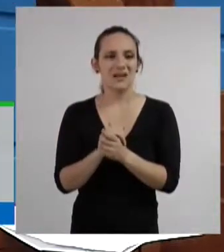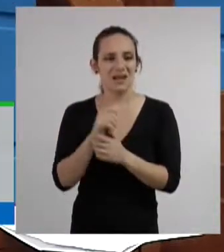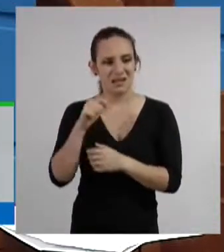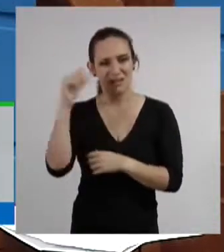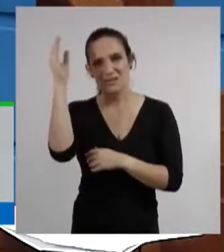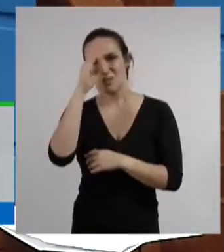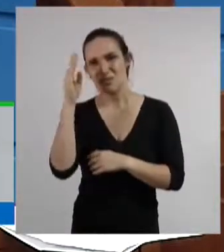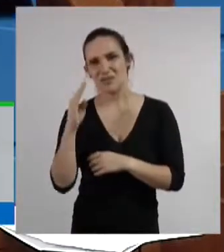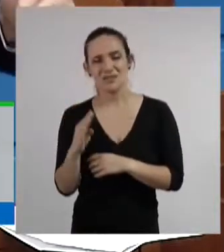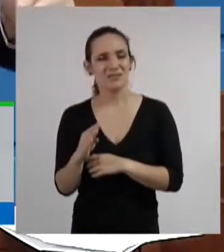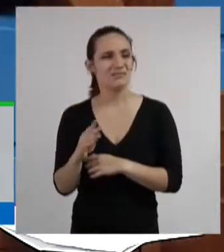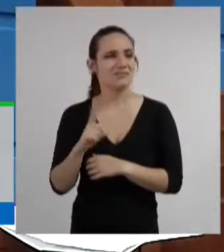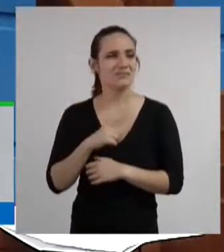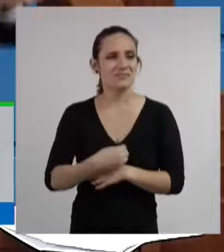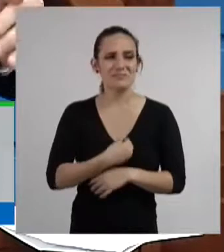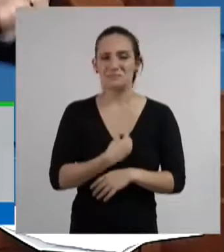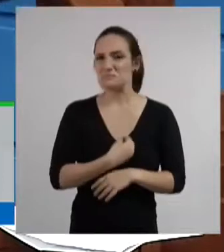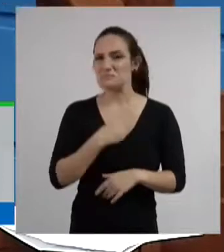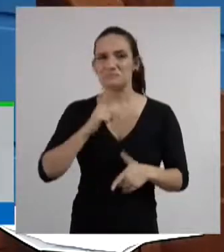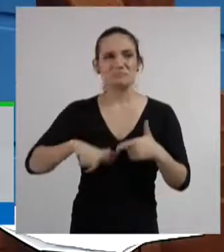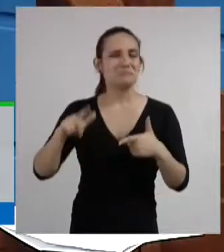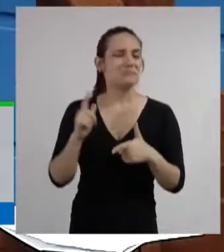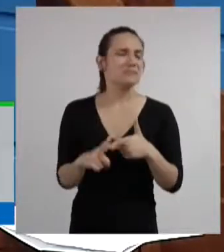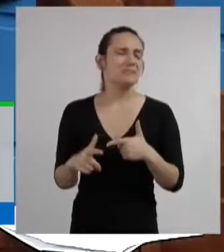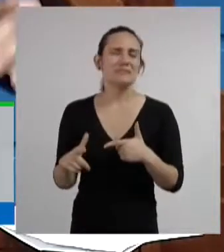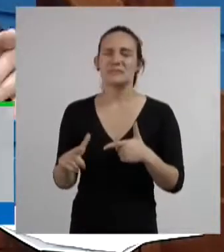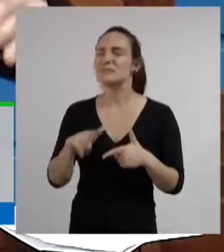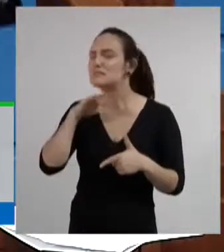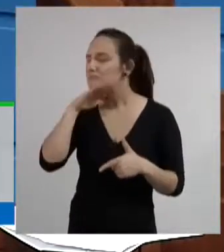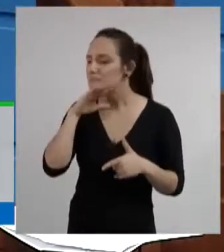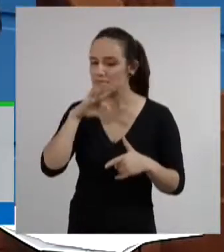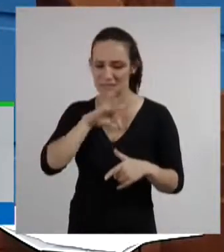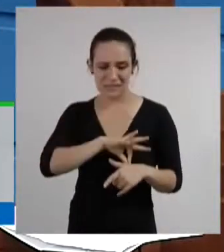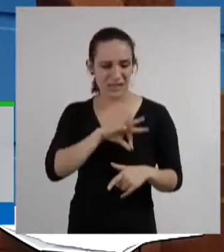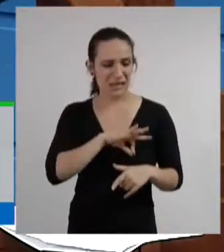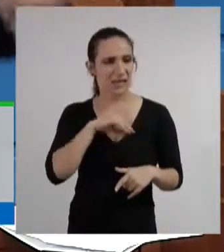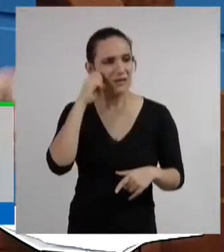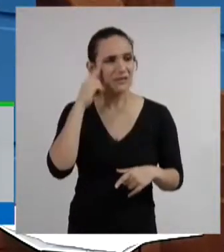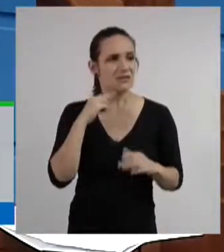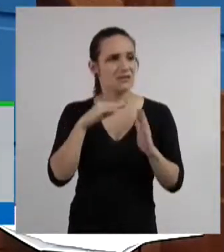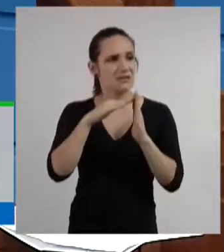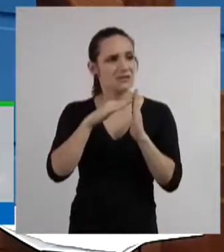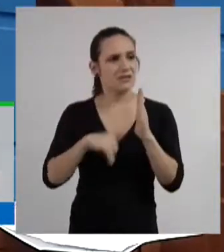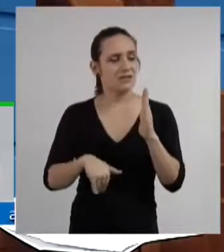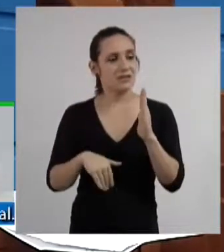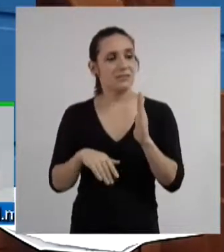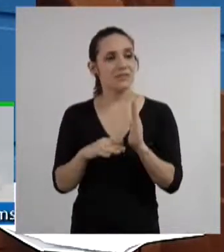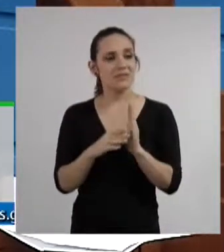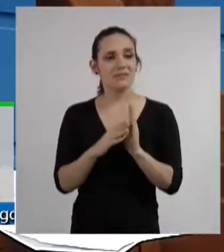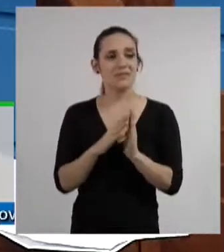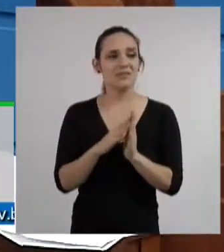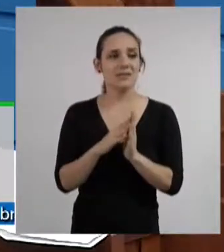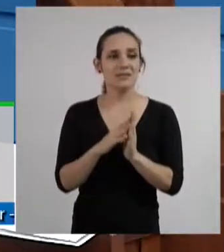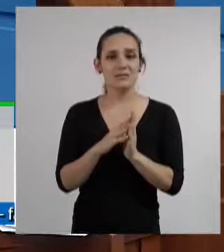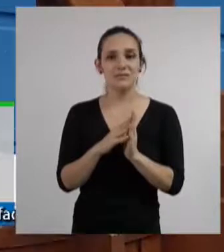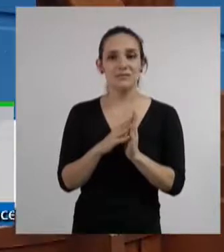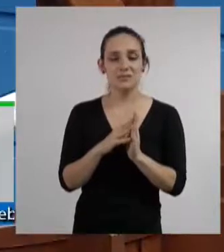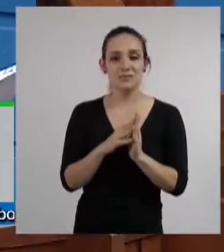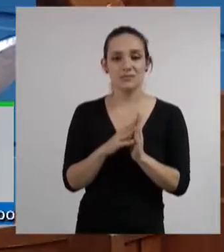condições precárias, inferiores, com salários menores em relação à população branca.